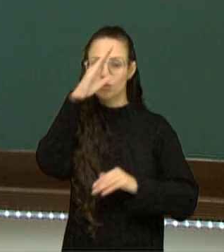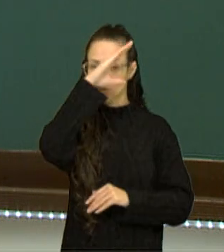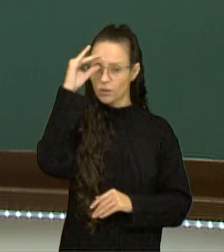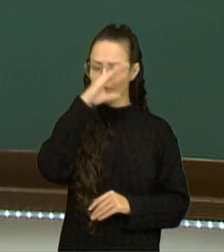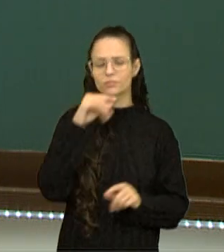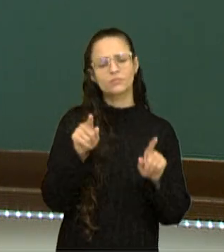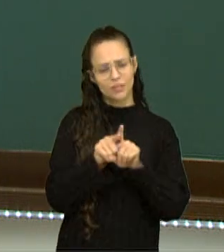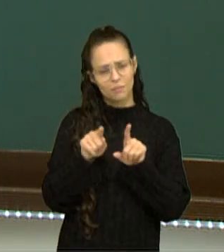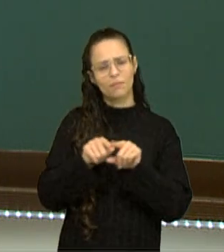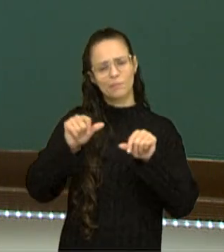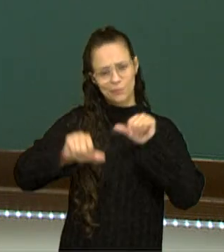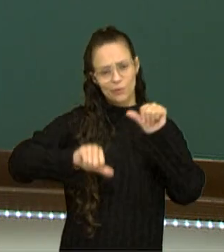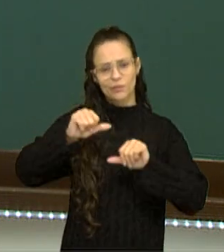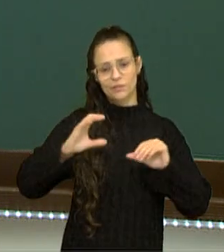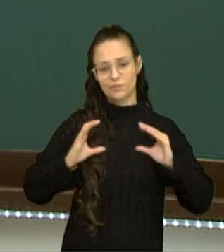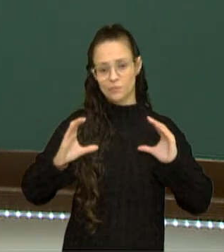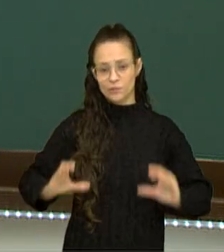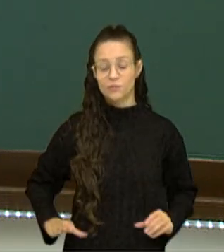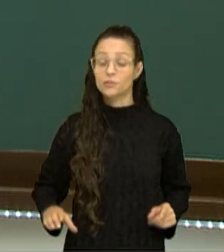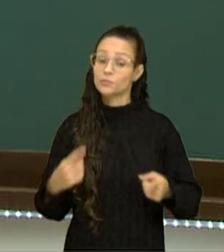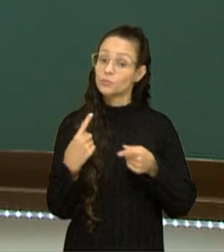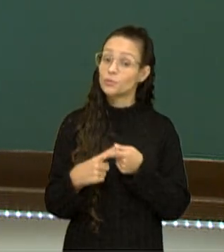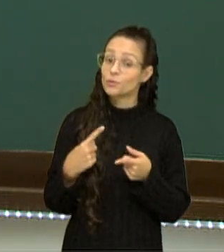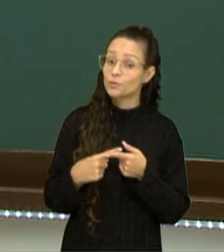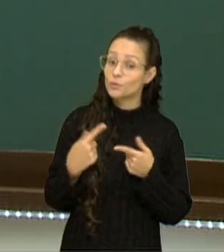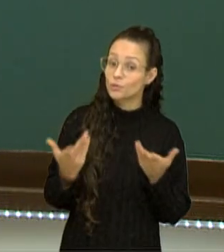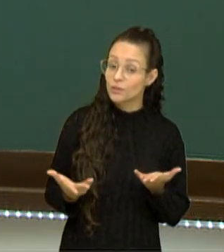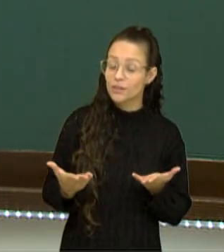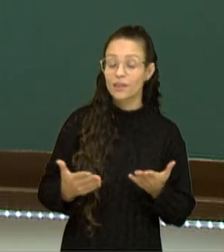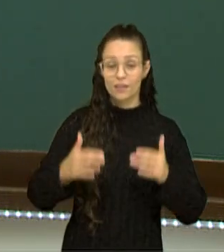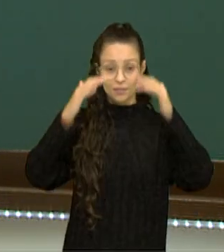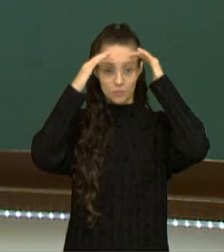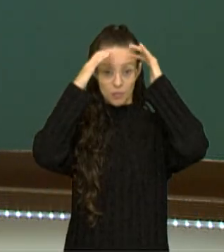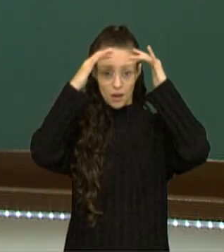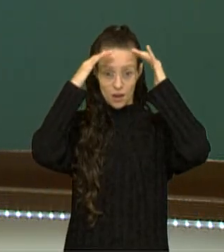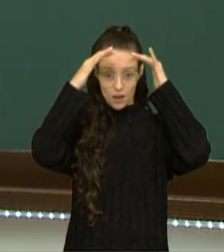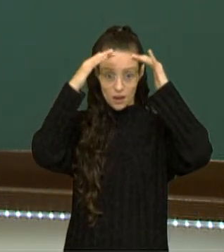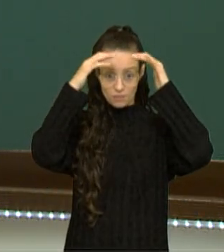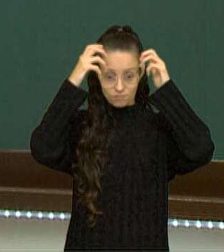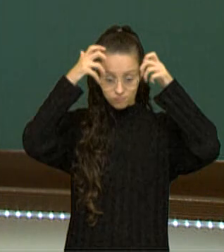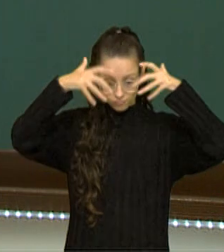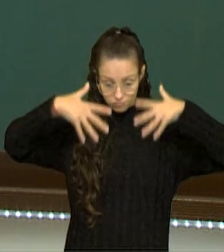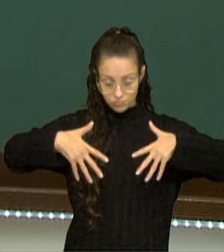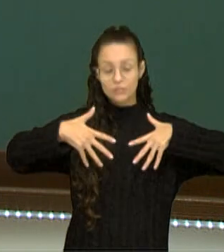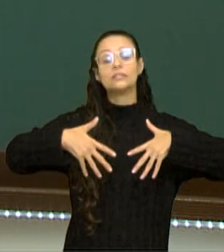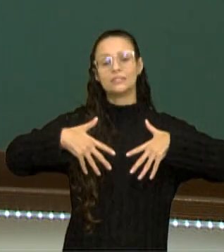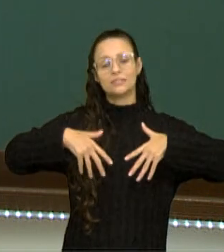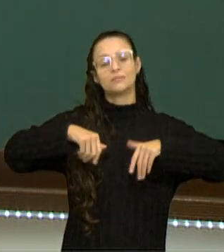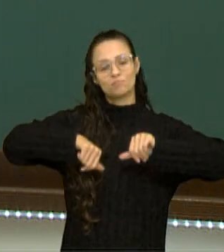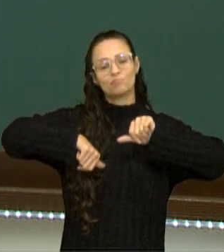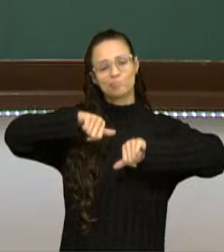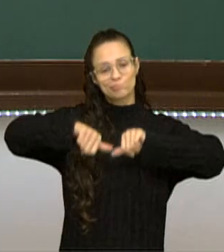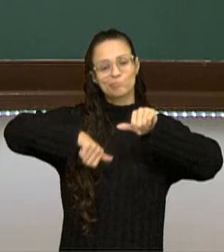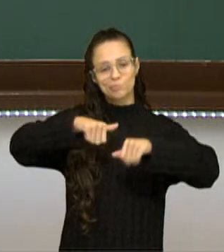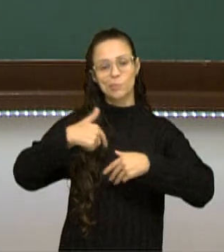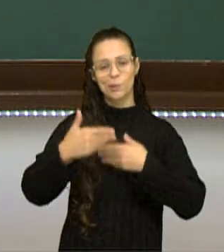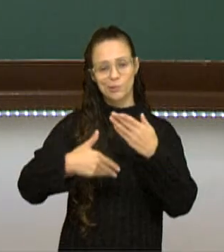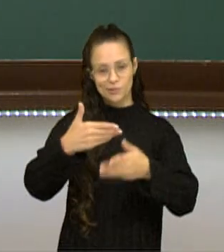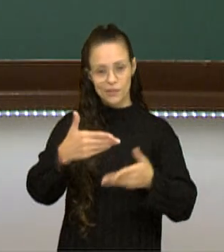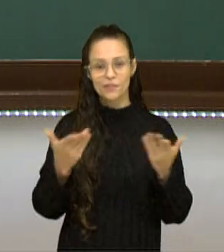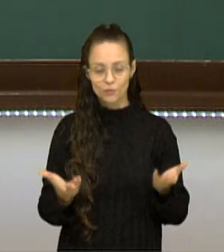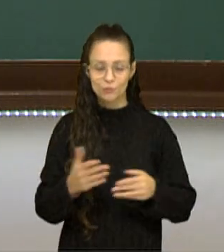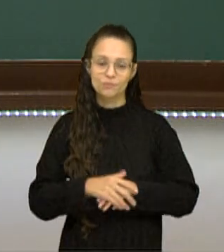tem mudança no comportamento, porque o sistema nervoso está em processo de amadurecimento, tá?